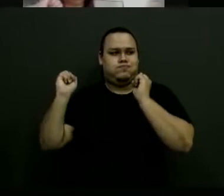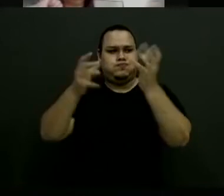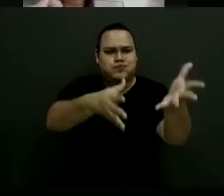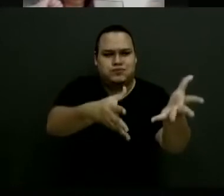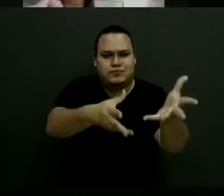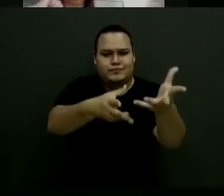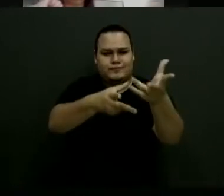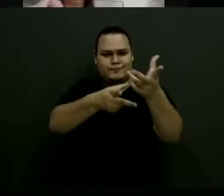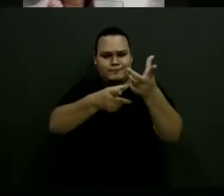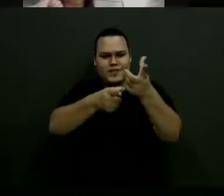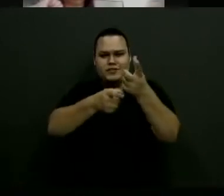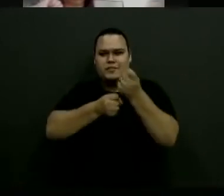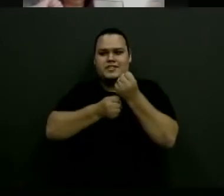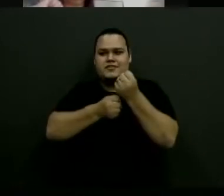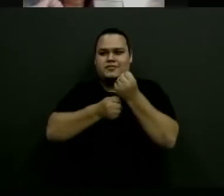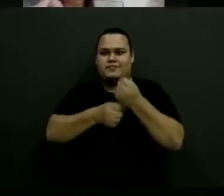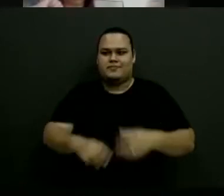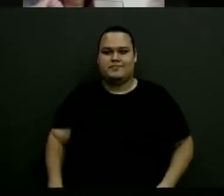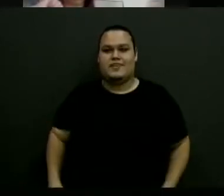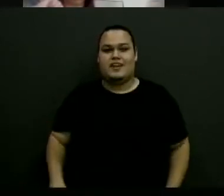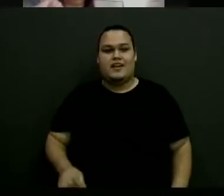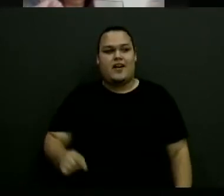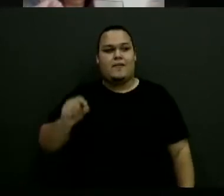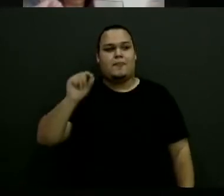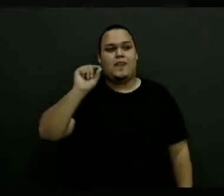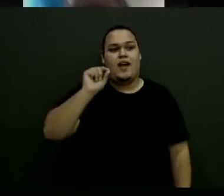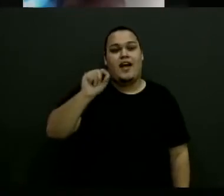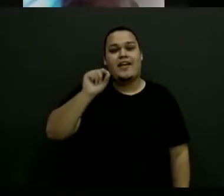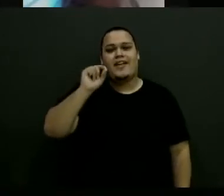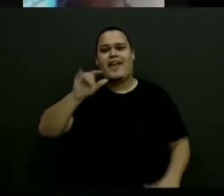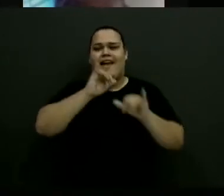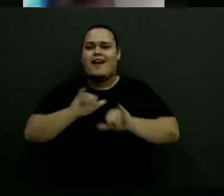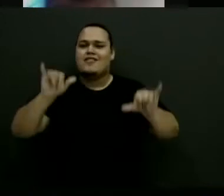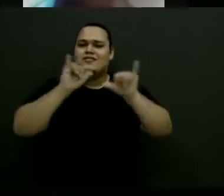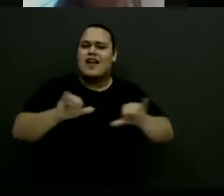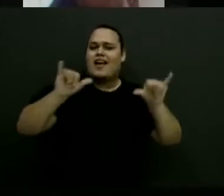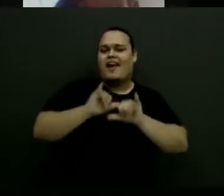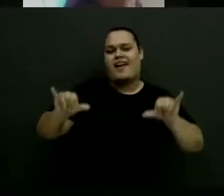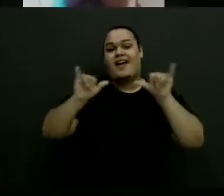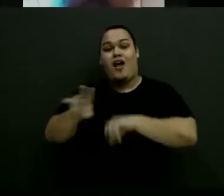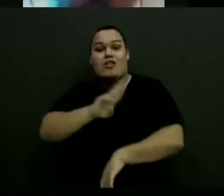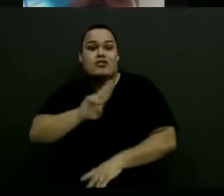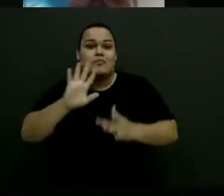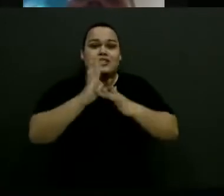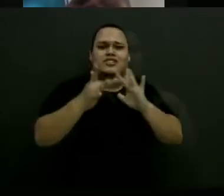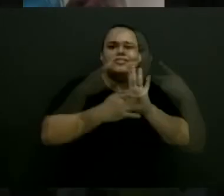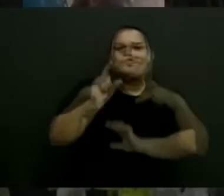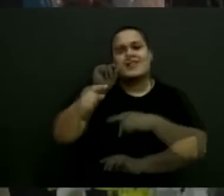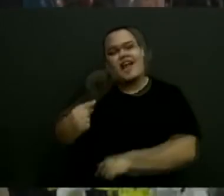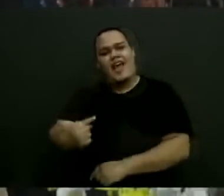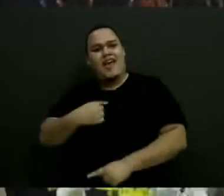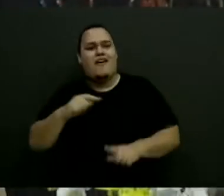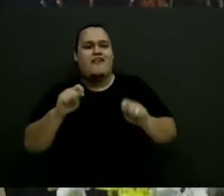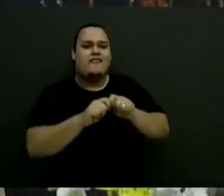a rede, hein? Vamos lá. Queirão em meu nome. Vinde a mim.